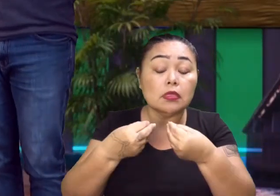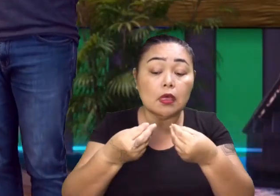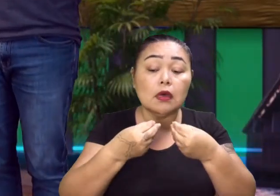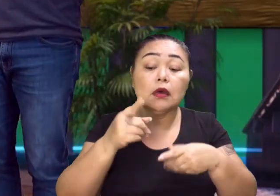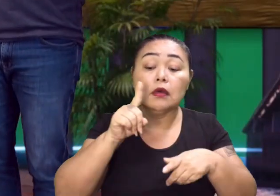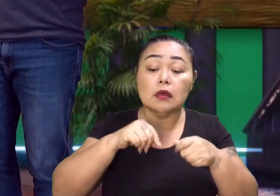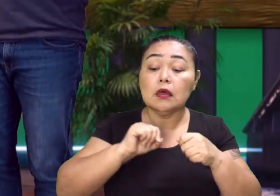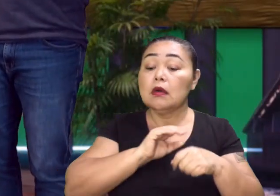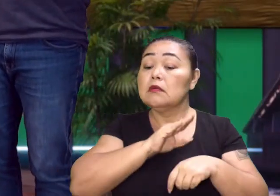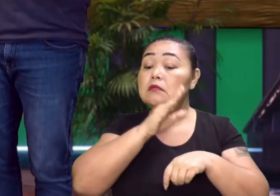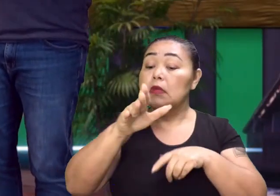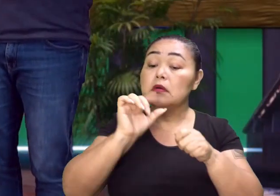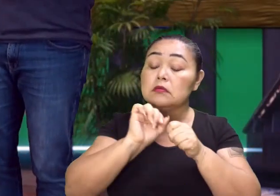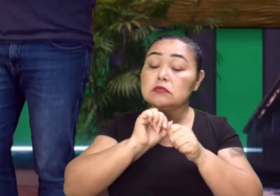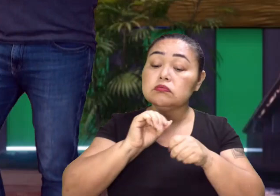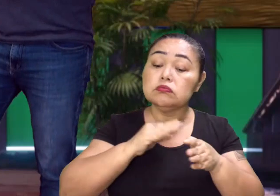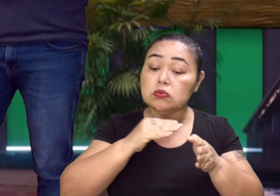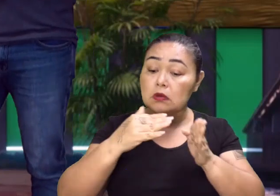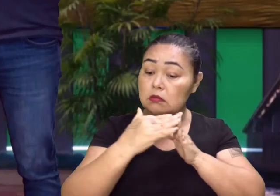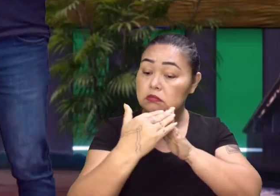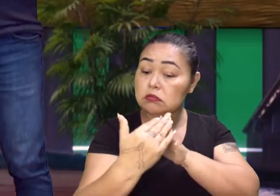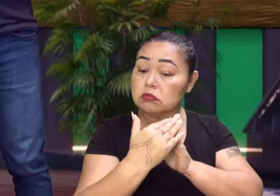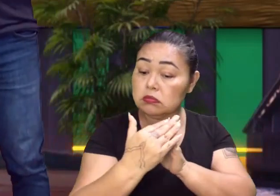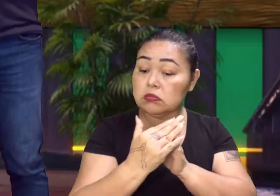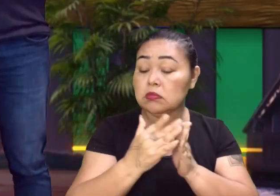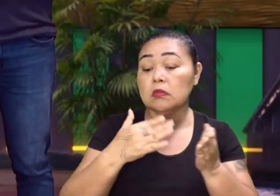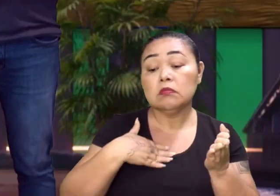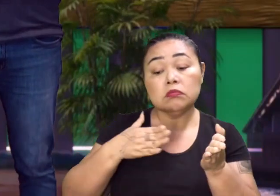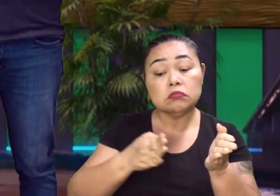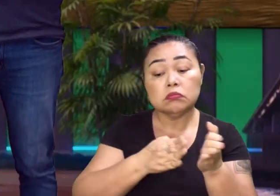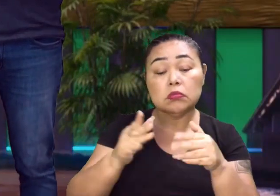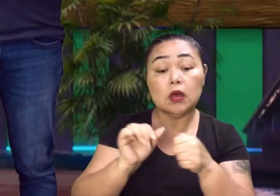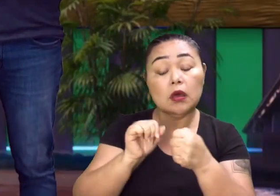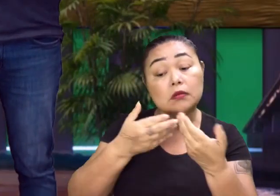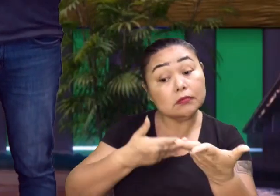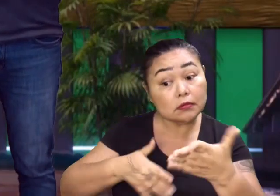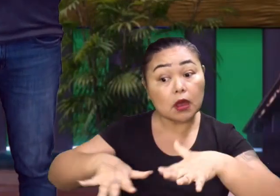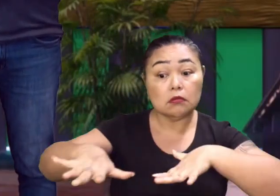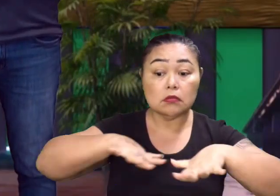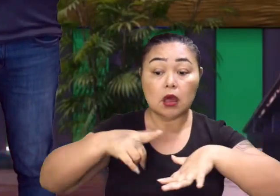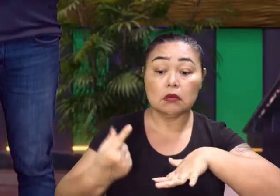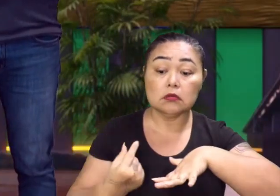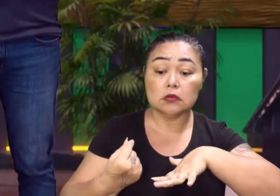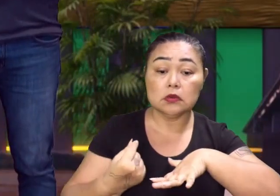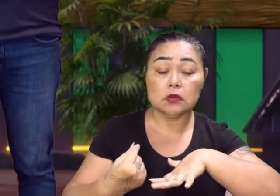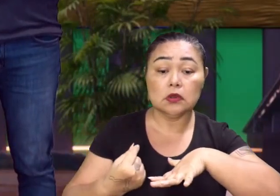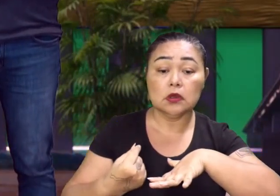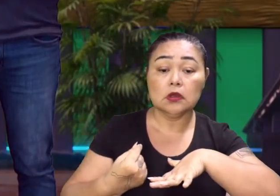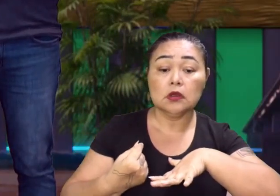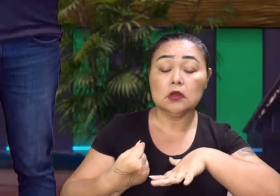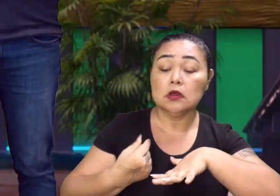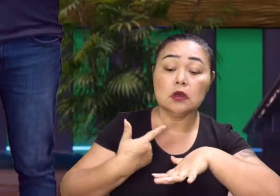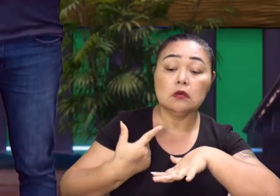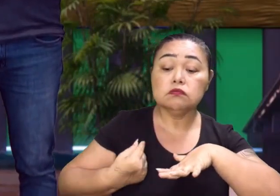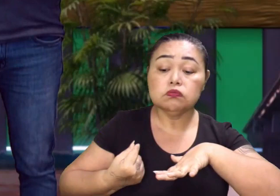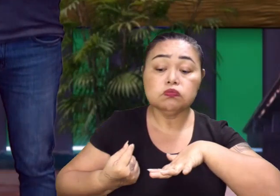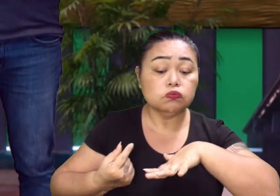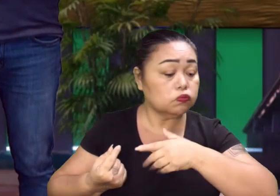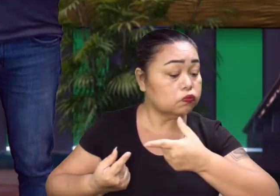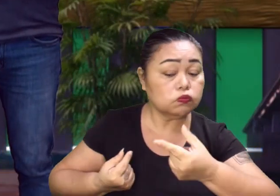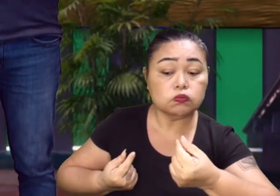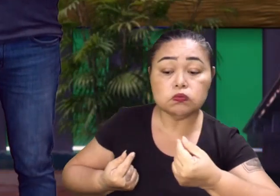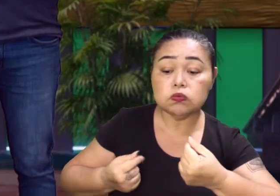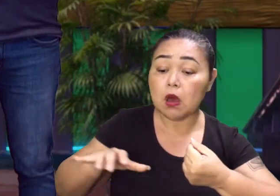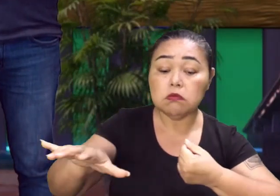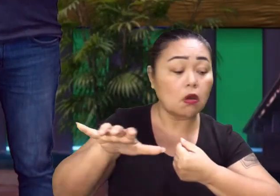nossas comunidades tradicionais, né, professor Jorge? E movimenta a economia, né? Exatamente. O fluxo econômico, né,